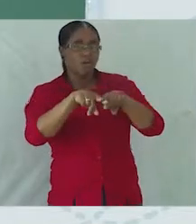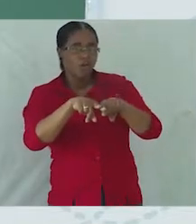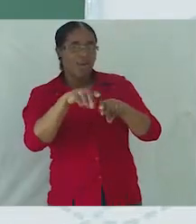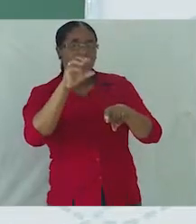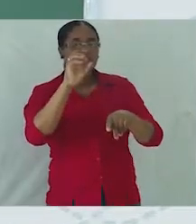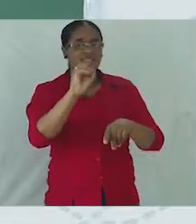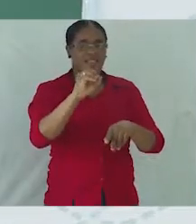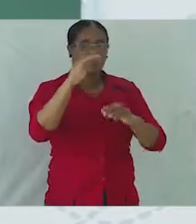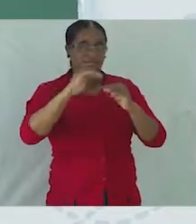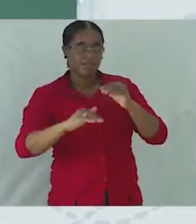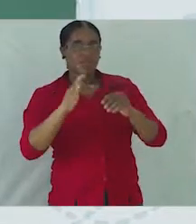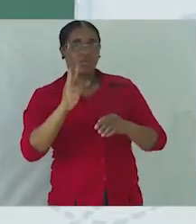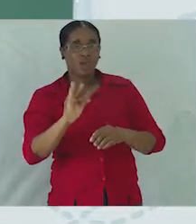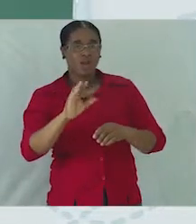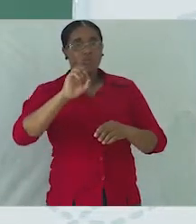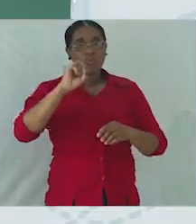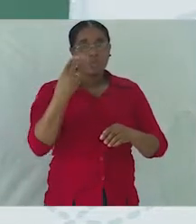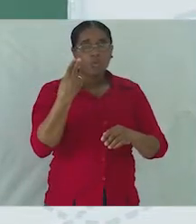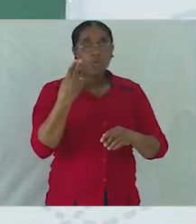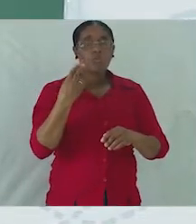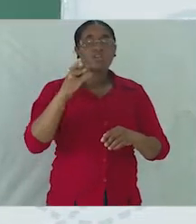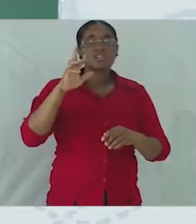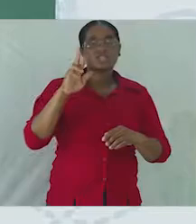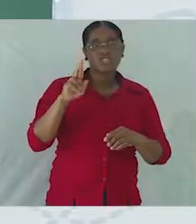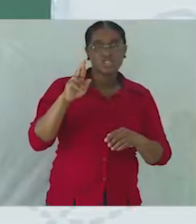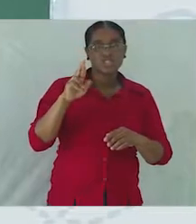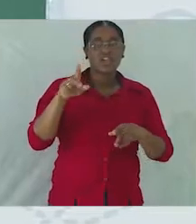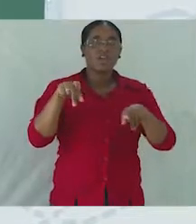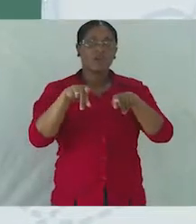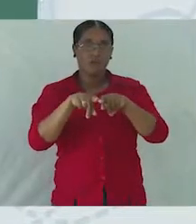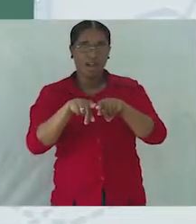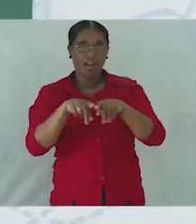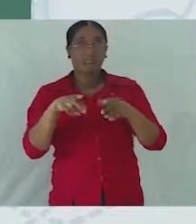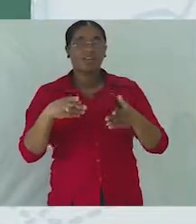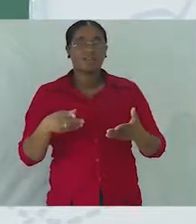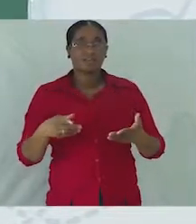sobre 4 ou x é igual a...